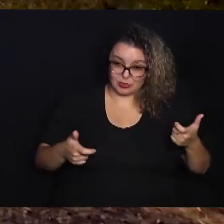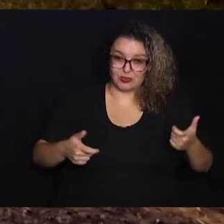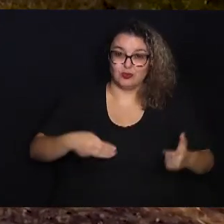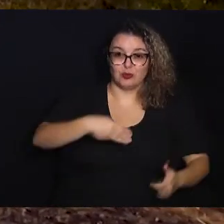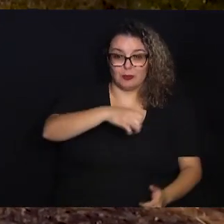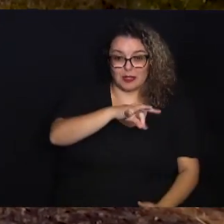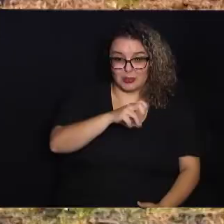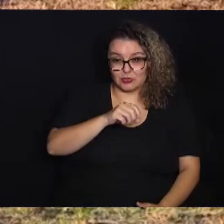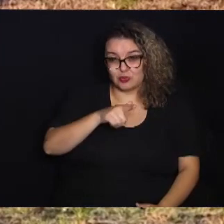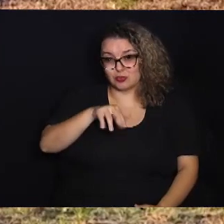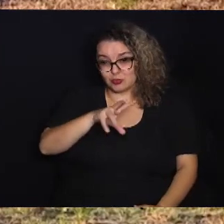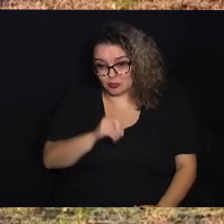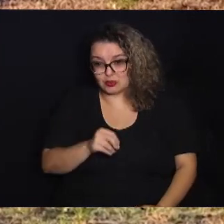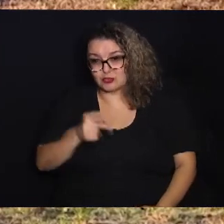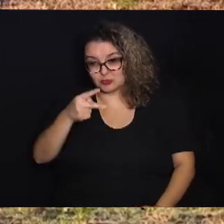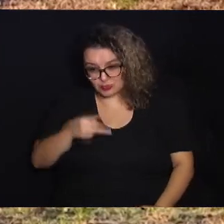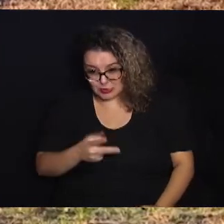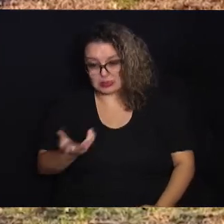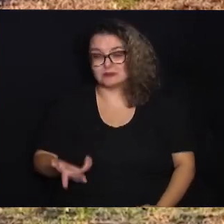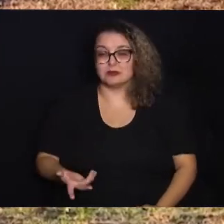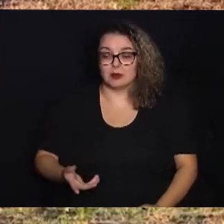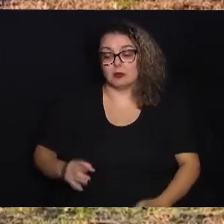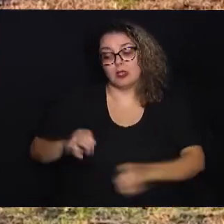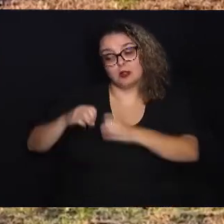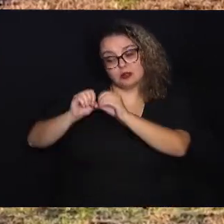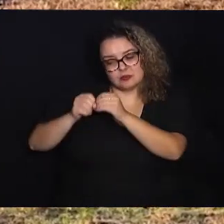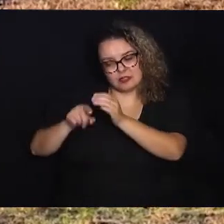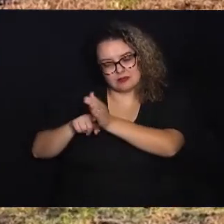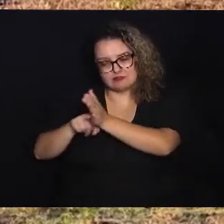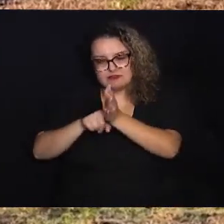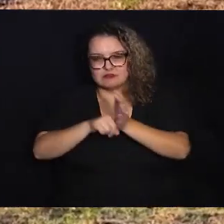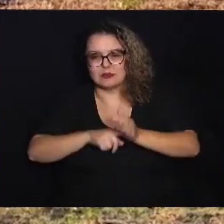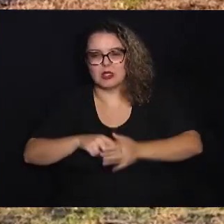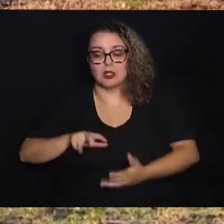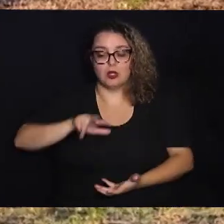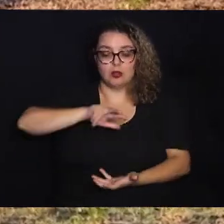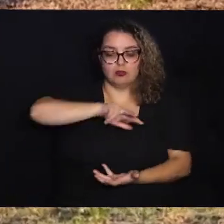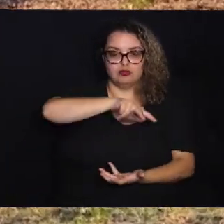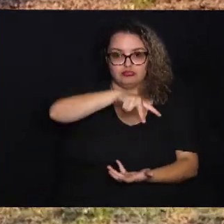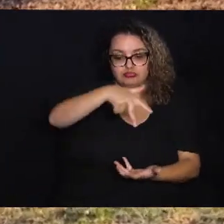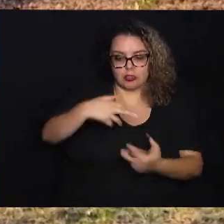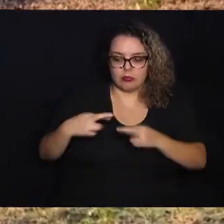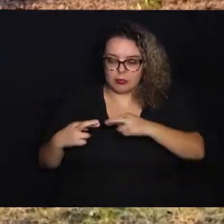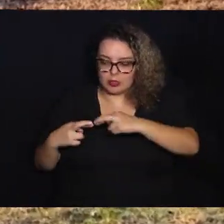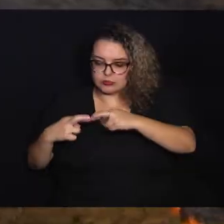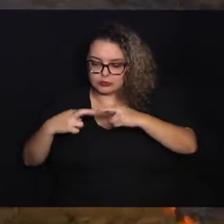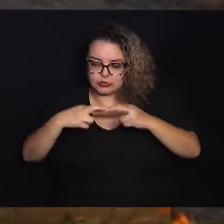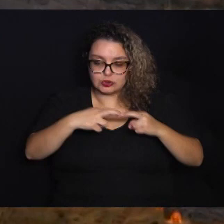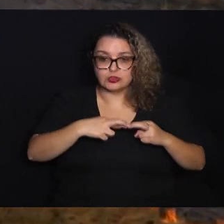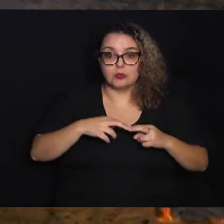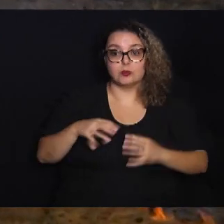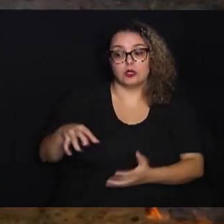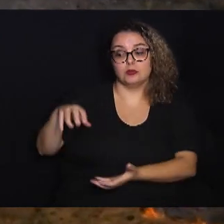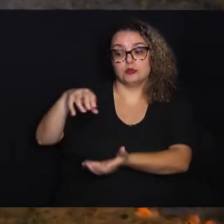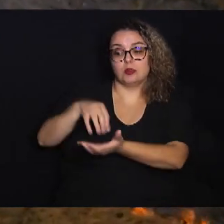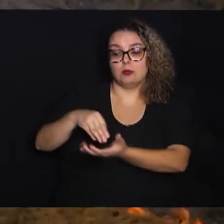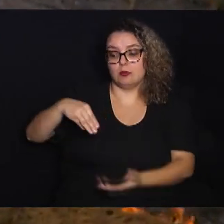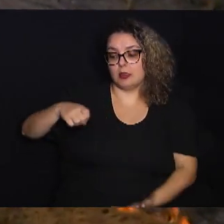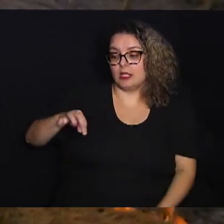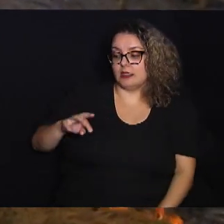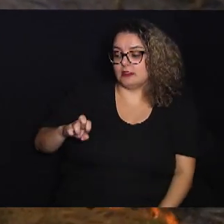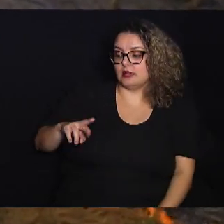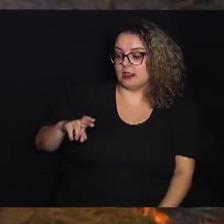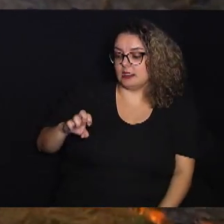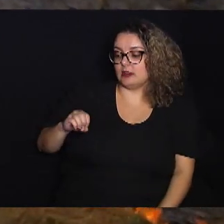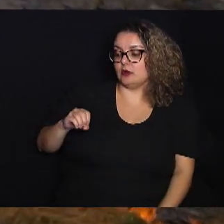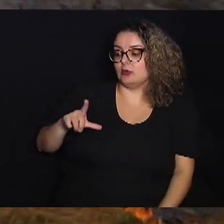desde 2012 pela série histórica do Laboratório de Aplicações de Satélites Ambientais do Departamento de Meteorologia